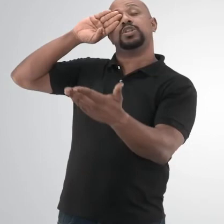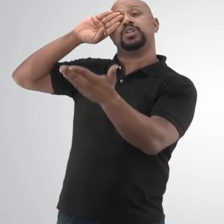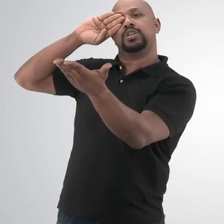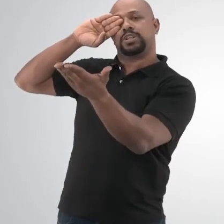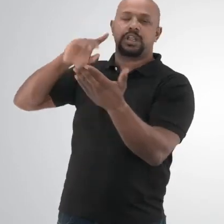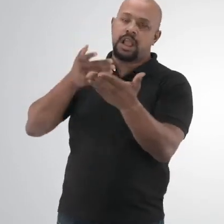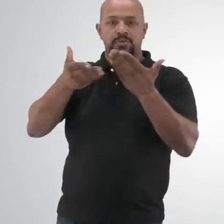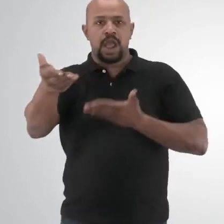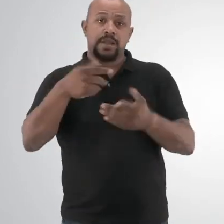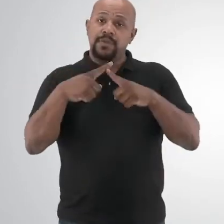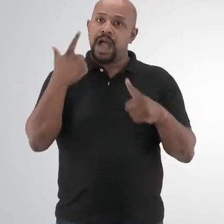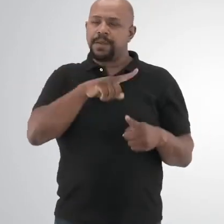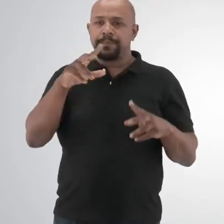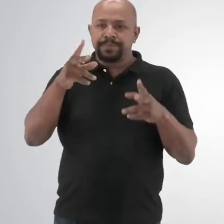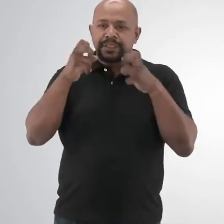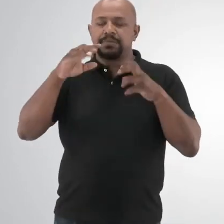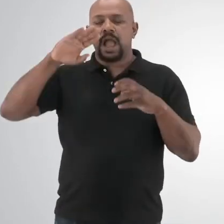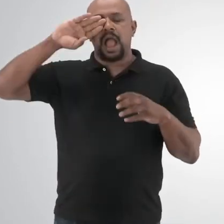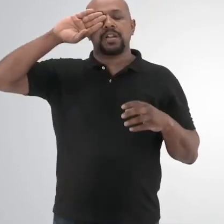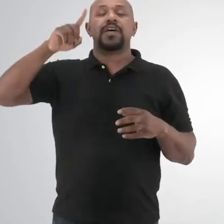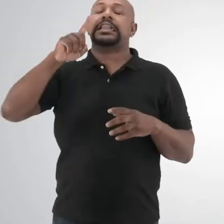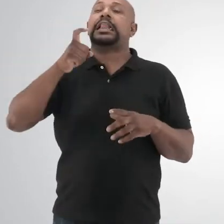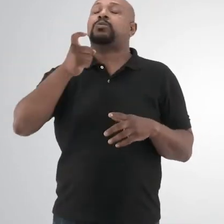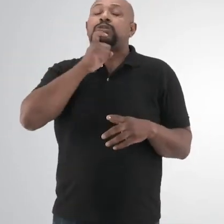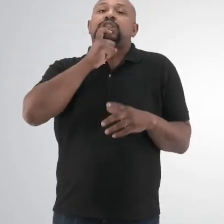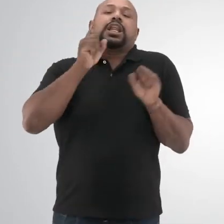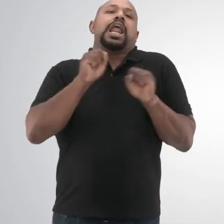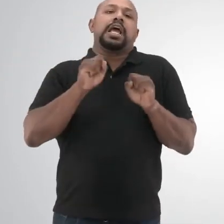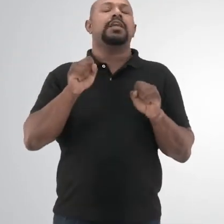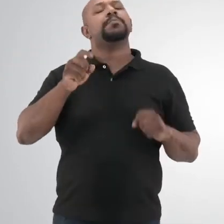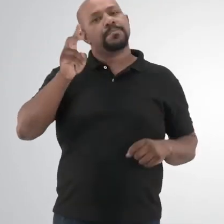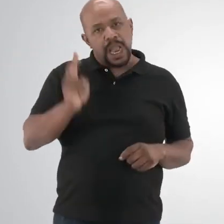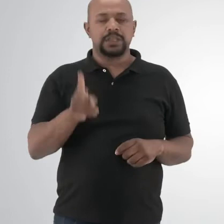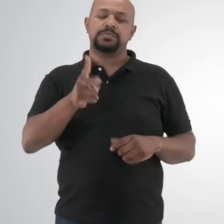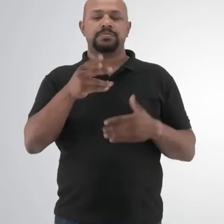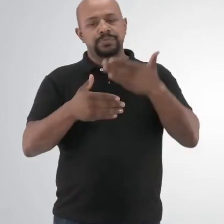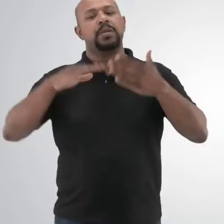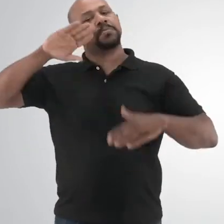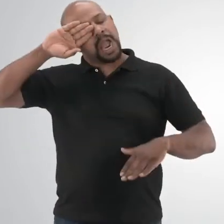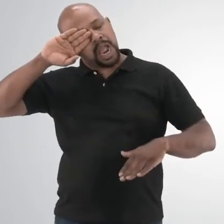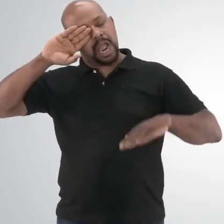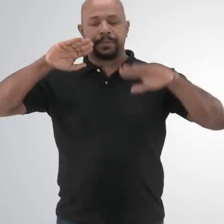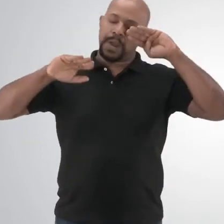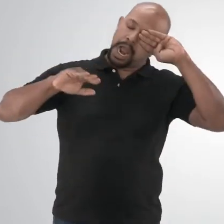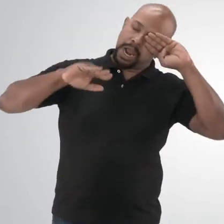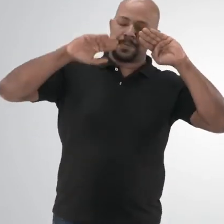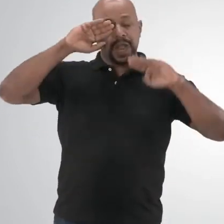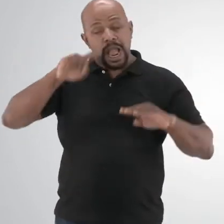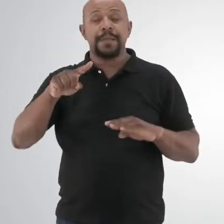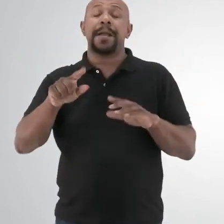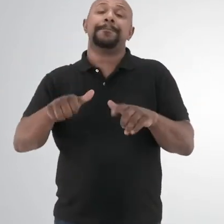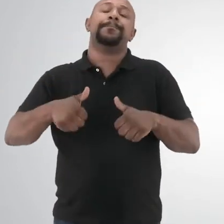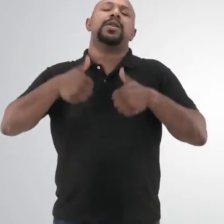você tirar, né, você passar no olho, ela já não vai estar mais tão gelada. E aí você repete o mesmo processo no outro olho. Isso